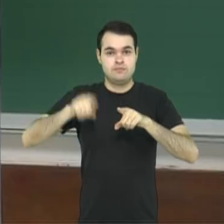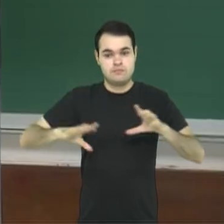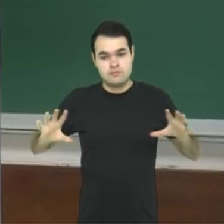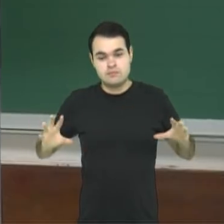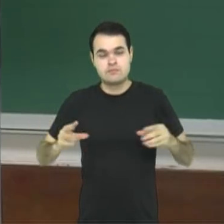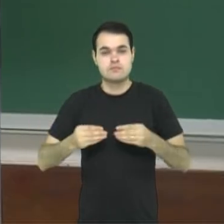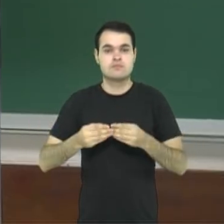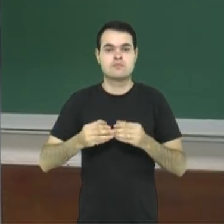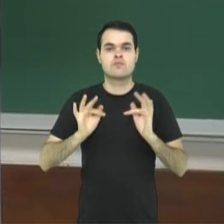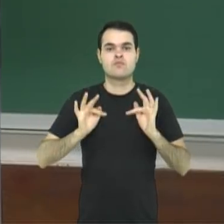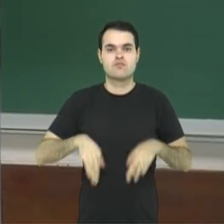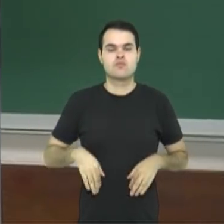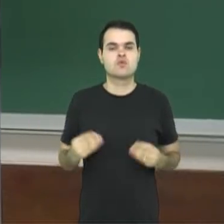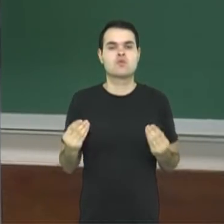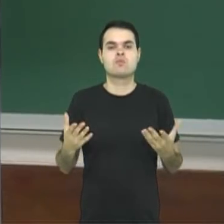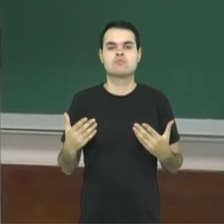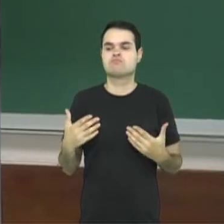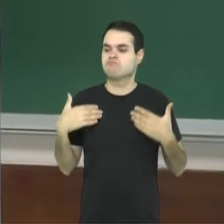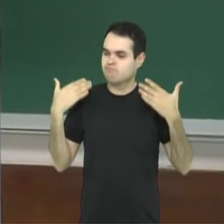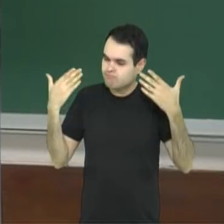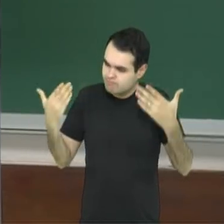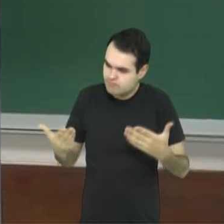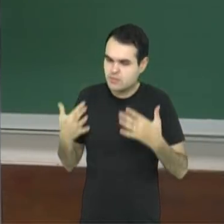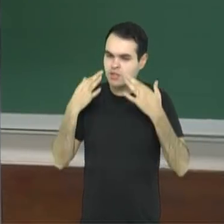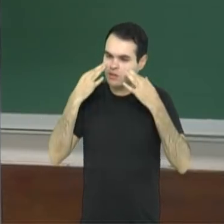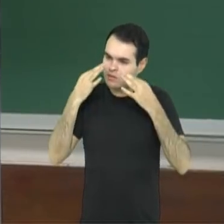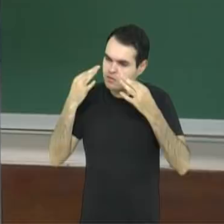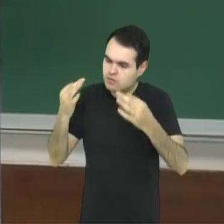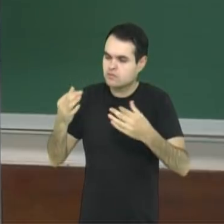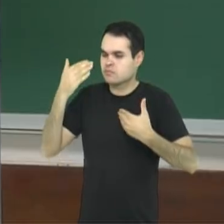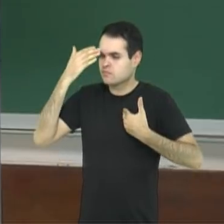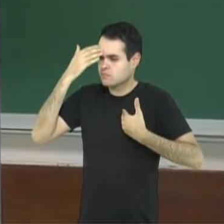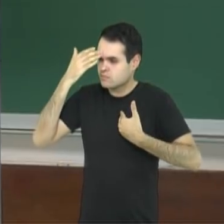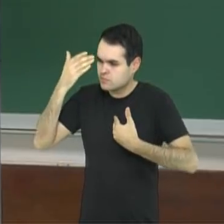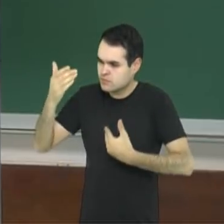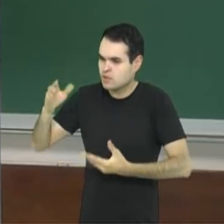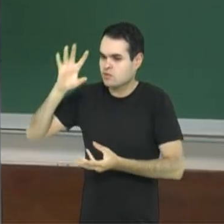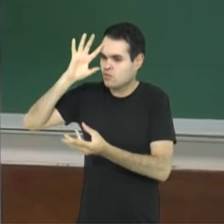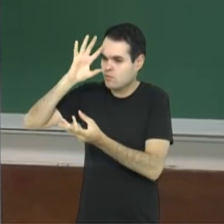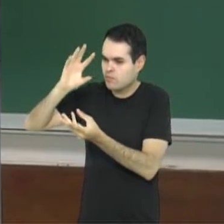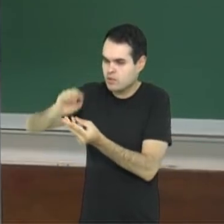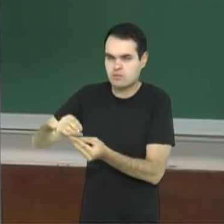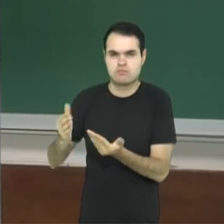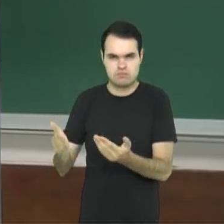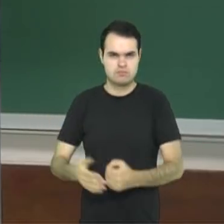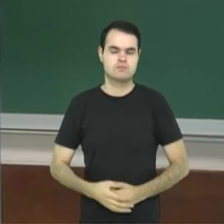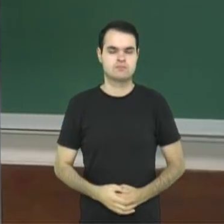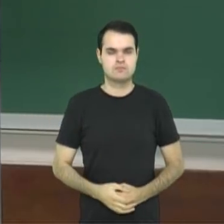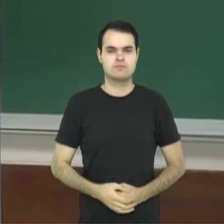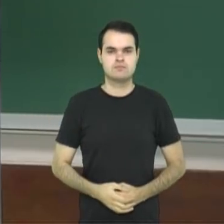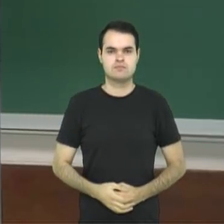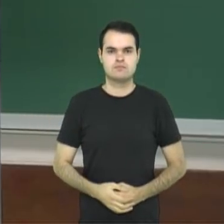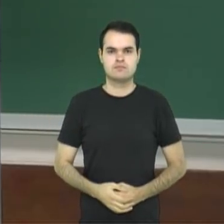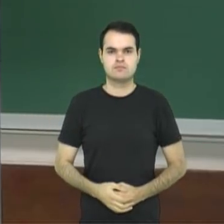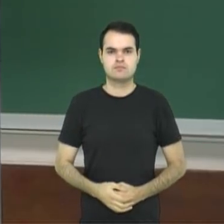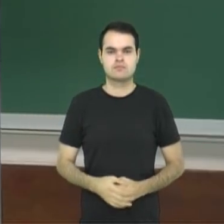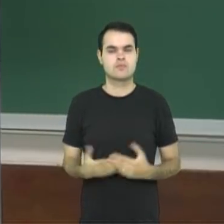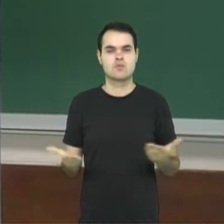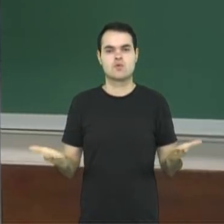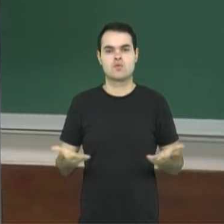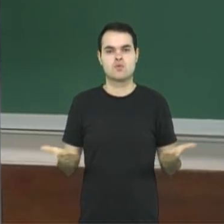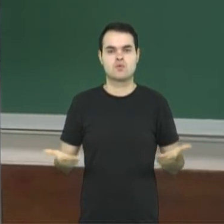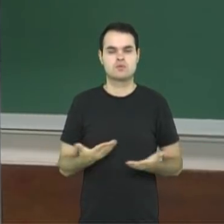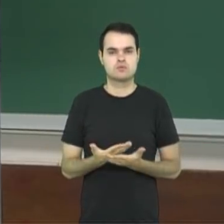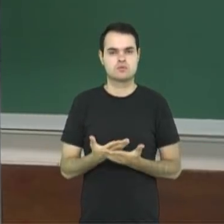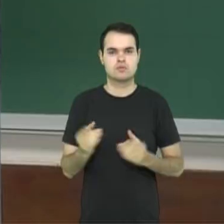eu finalizo, cordialmente, atenciosamente, grata pela compreensão, pela atenção, certo? Então, o que a gente viu